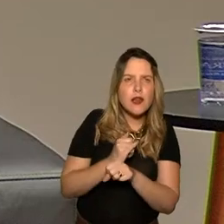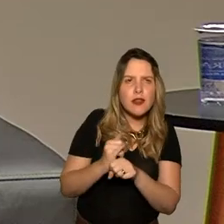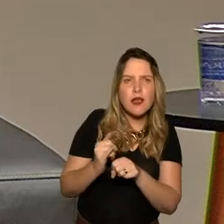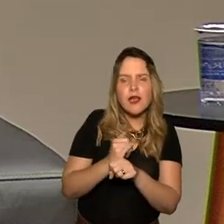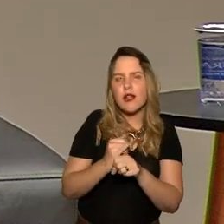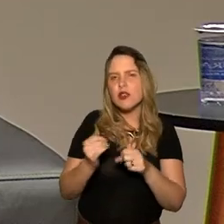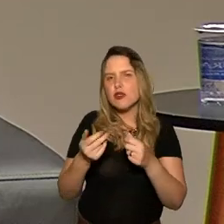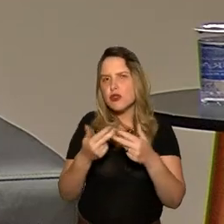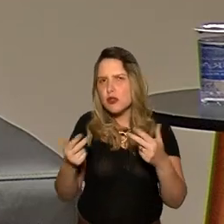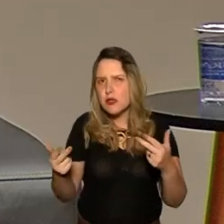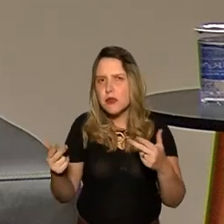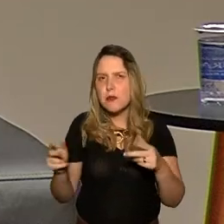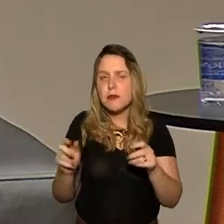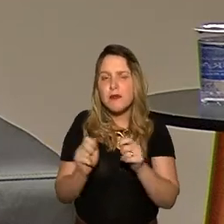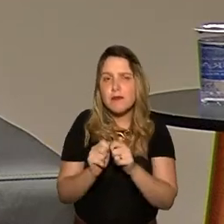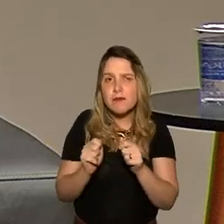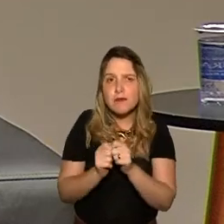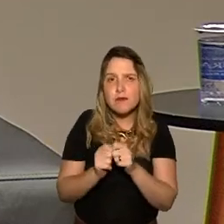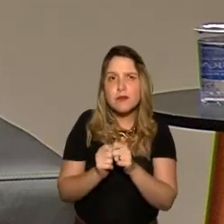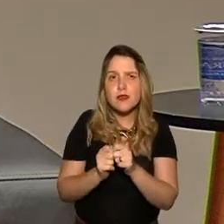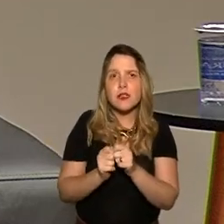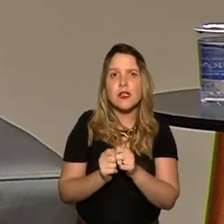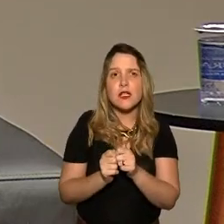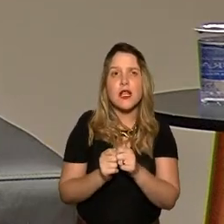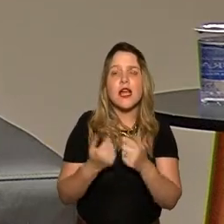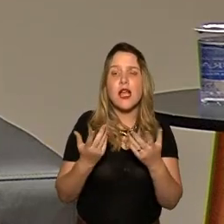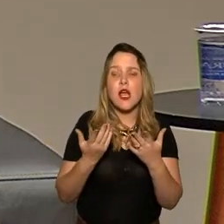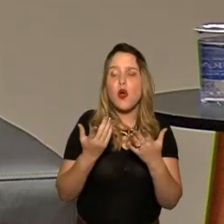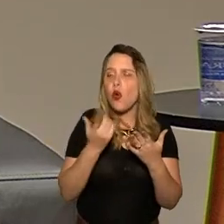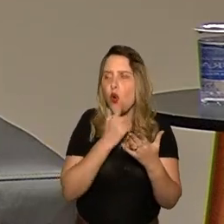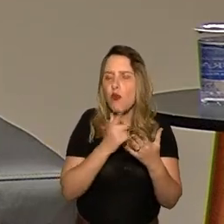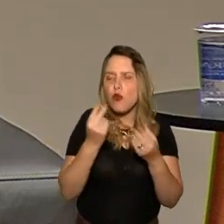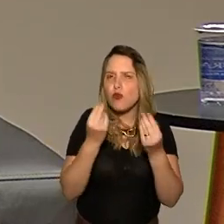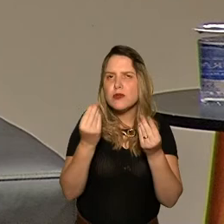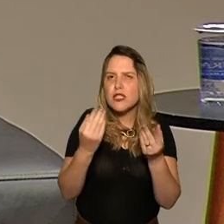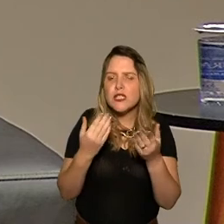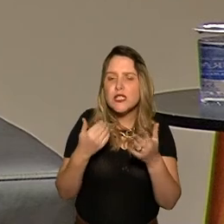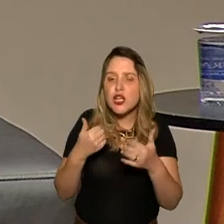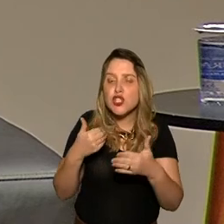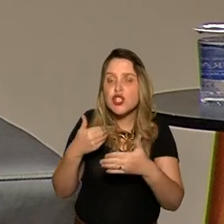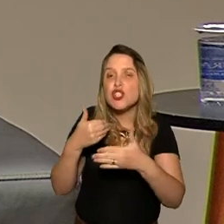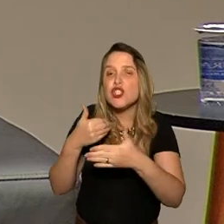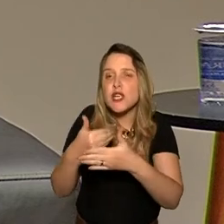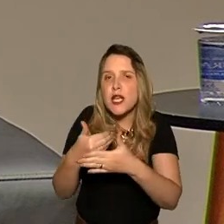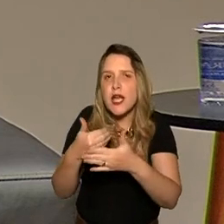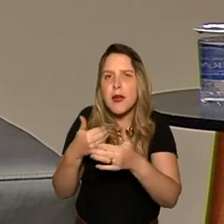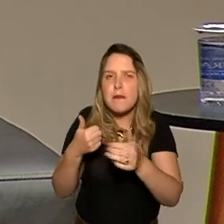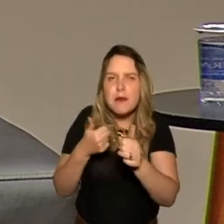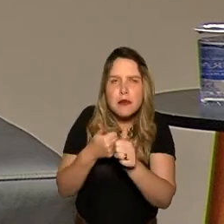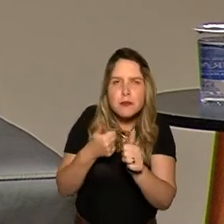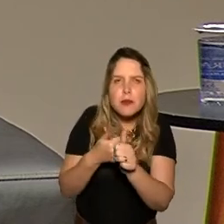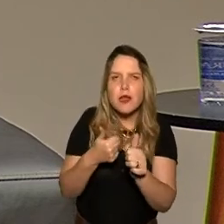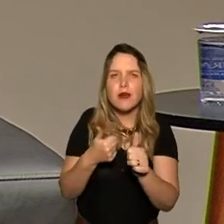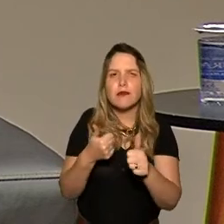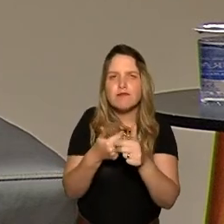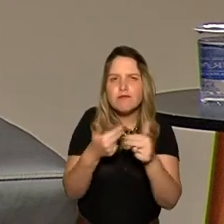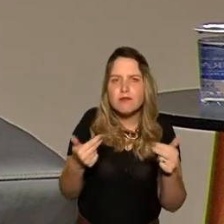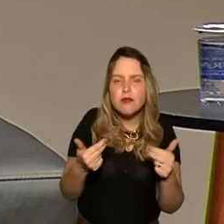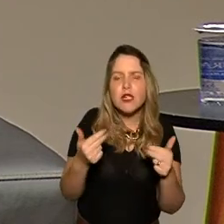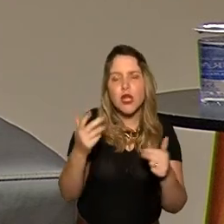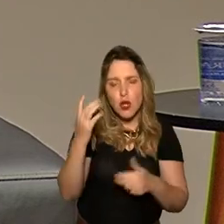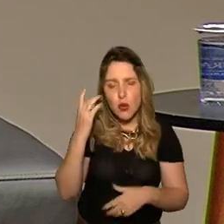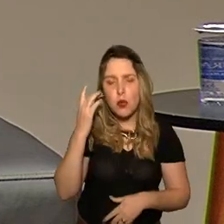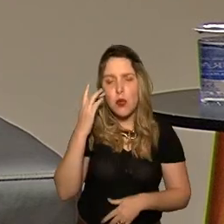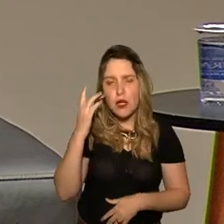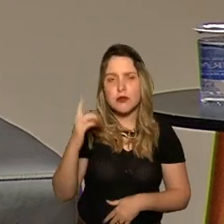se sintam menos atraídas em se achegar a esses espaços de difusão cultural Eu acho que um dos